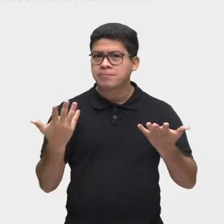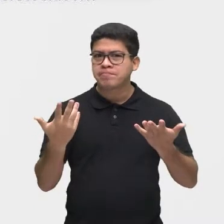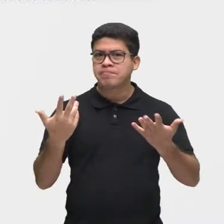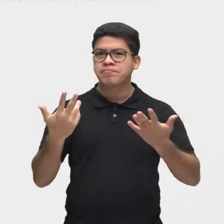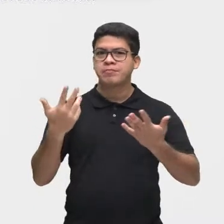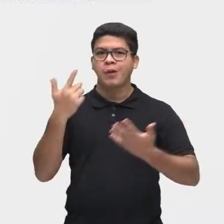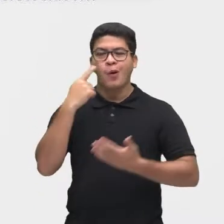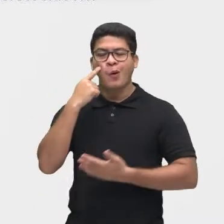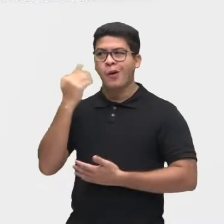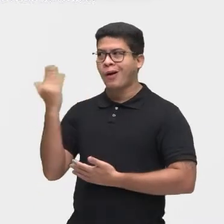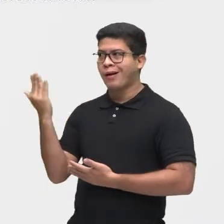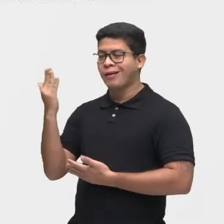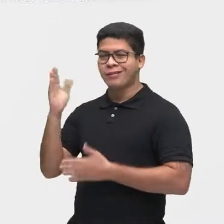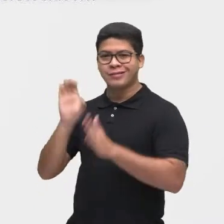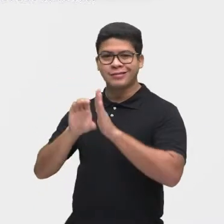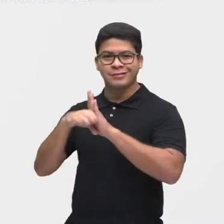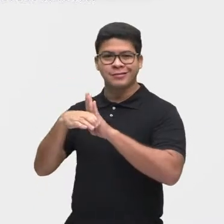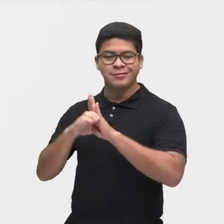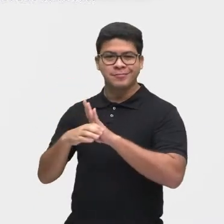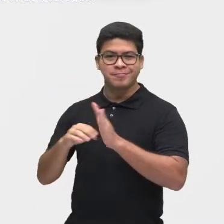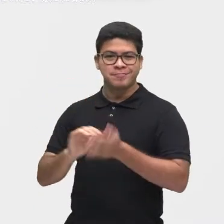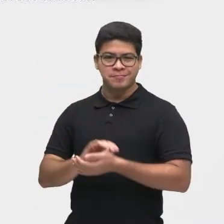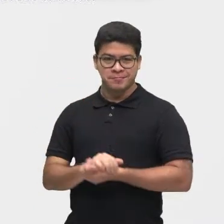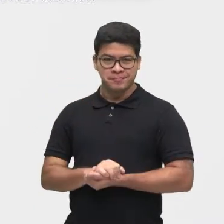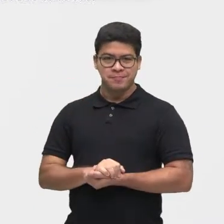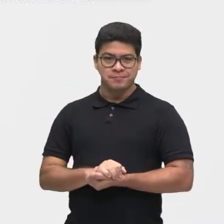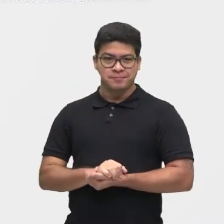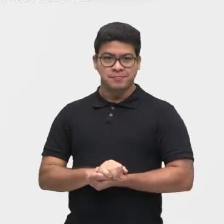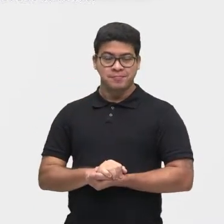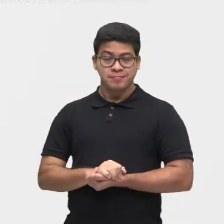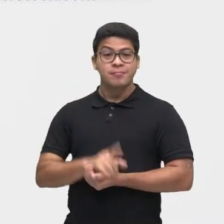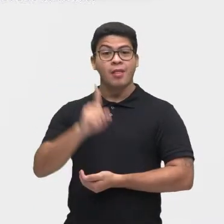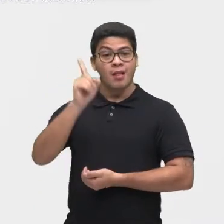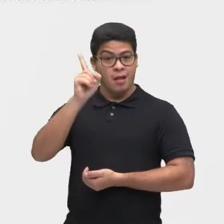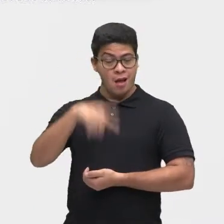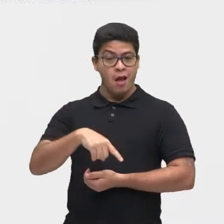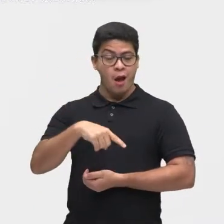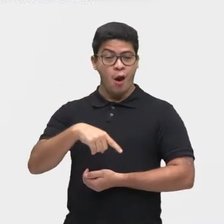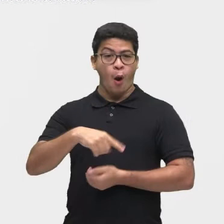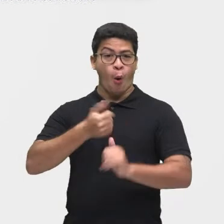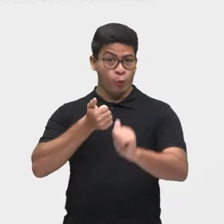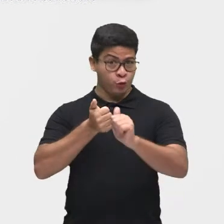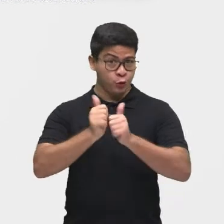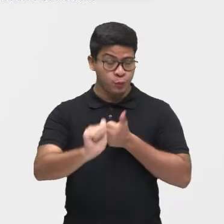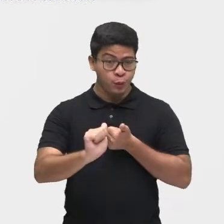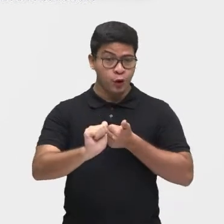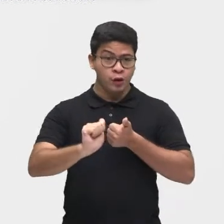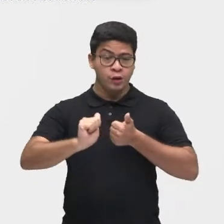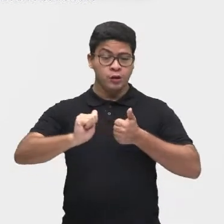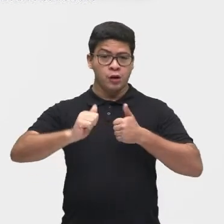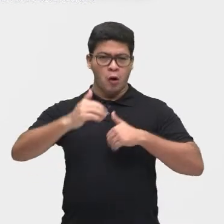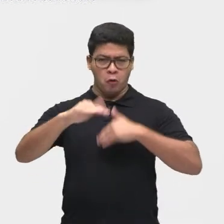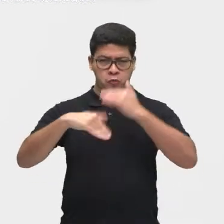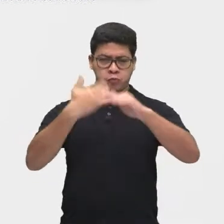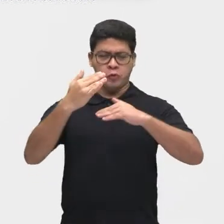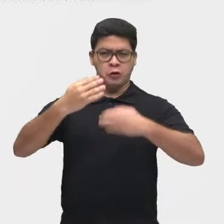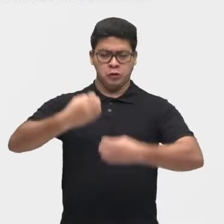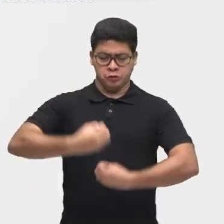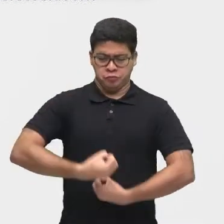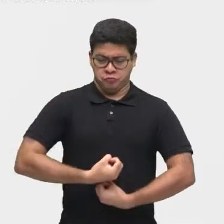o significado de ginástica rítmica, tá aí. É uma ginástica que promove a expressão